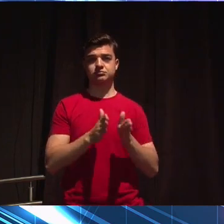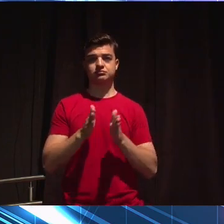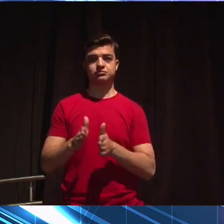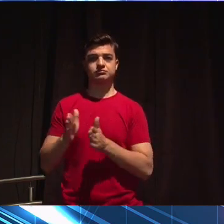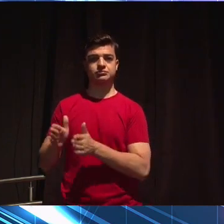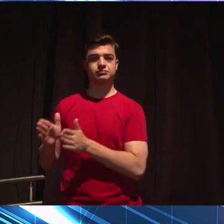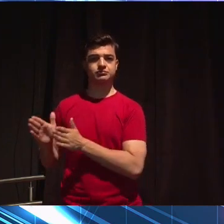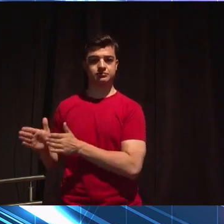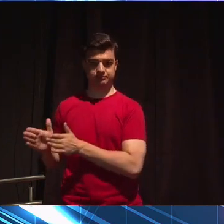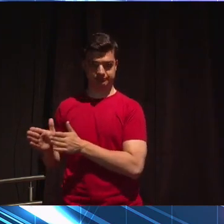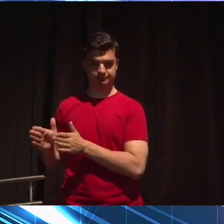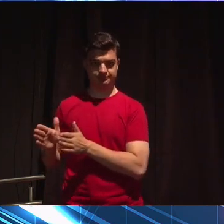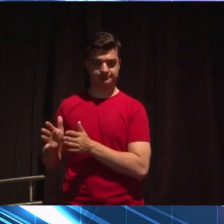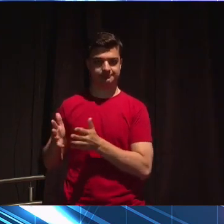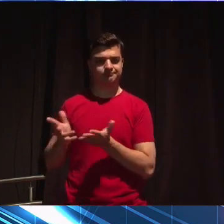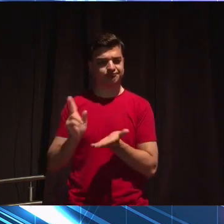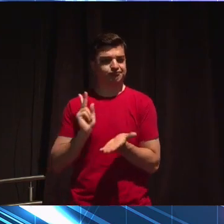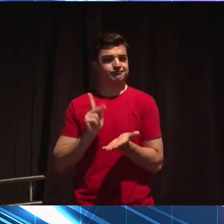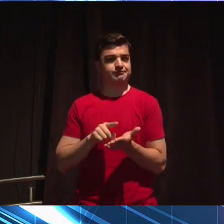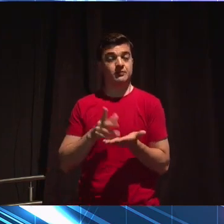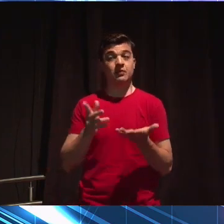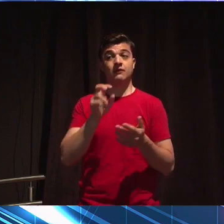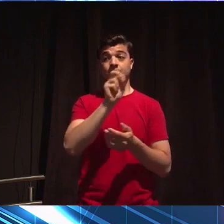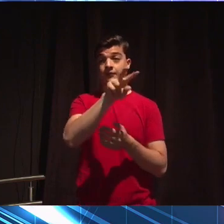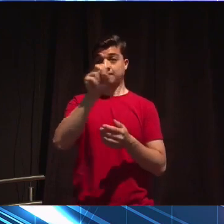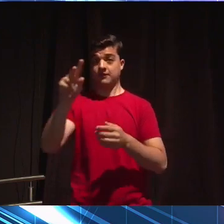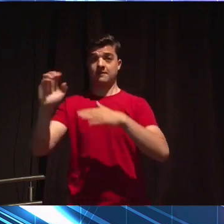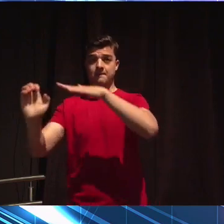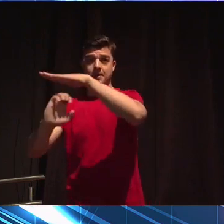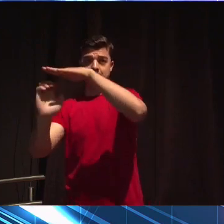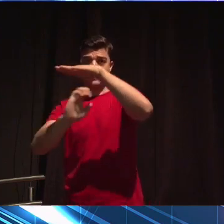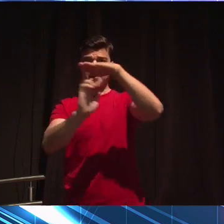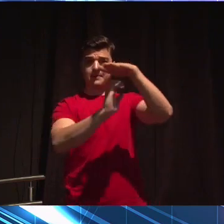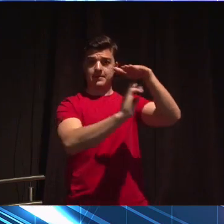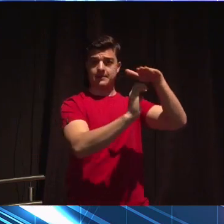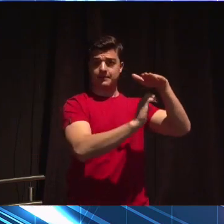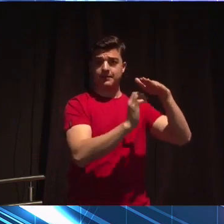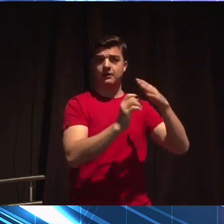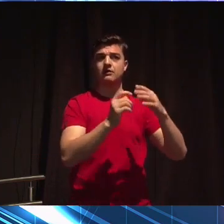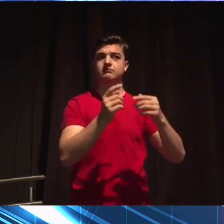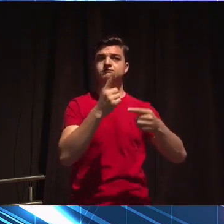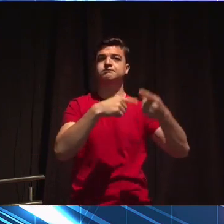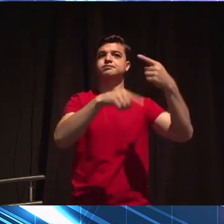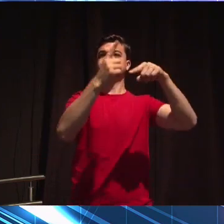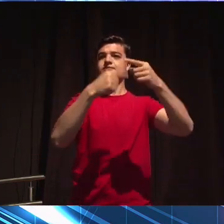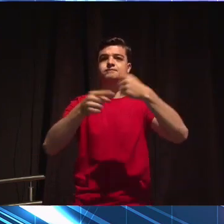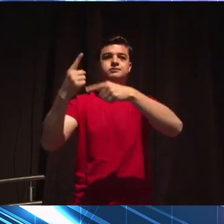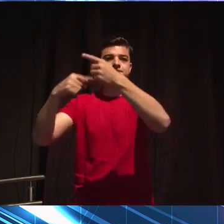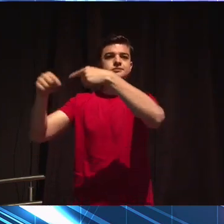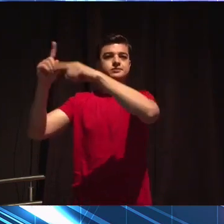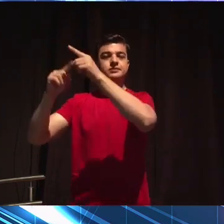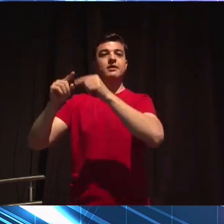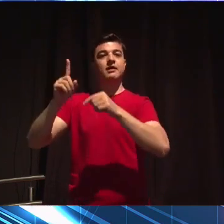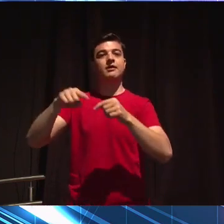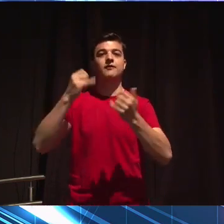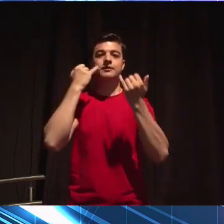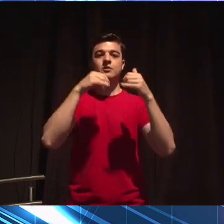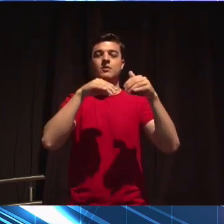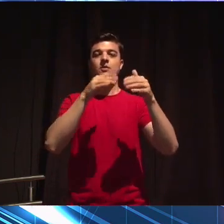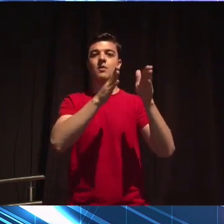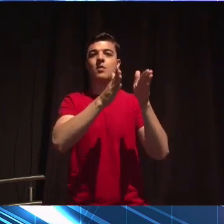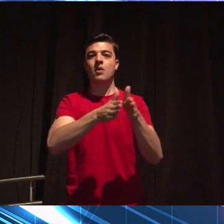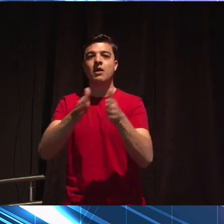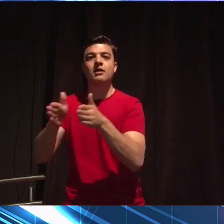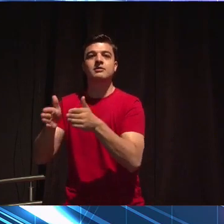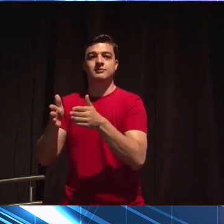estamos vendo transformar o mercado hoje se baseiam ou estão associados à capacidade gigantesca de processamento, que, como a gente destacou, a lei de